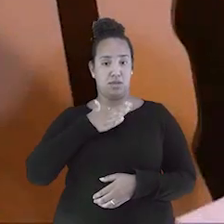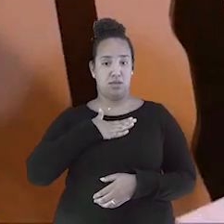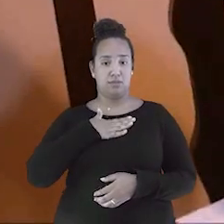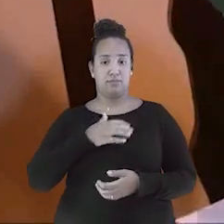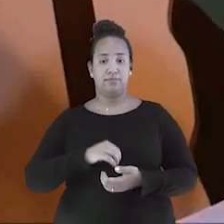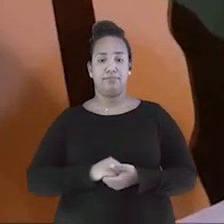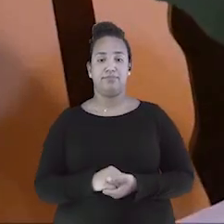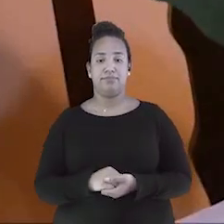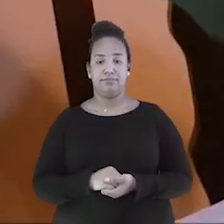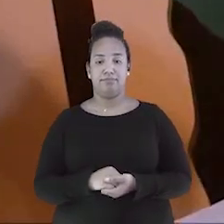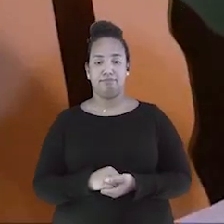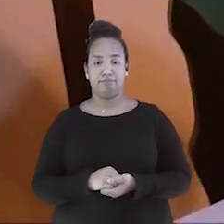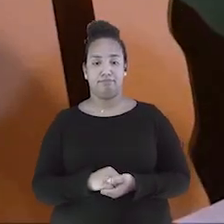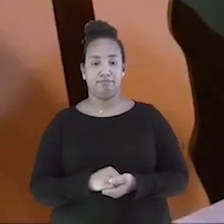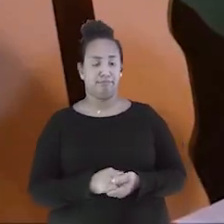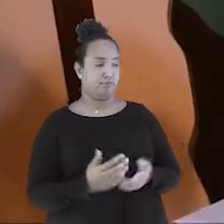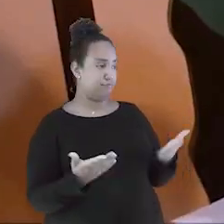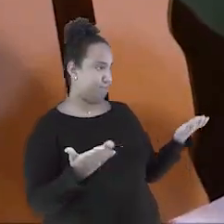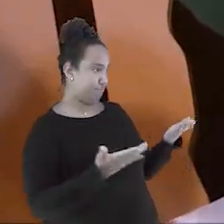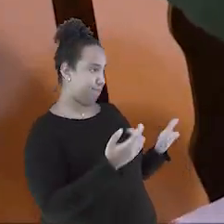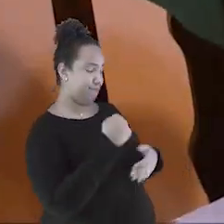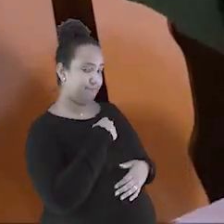My turn.